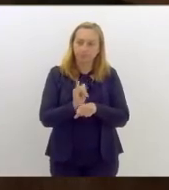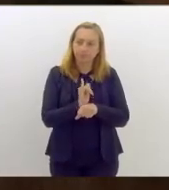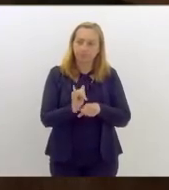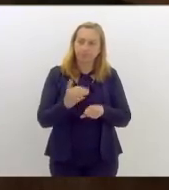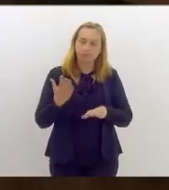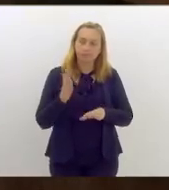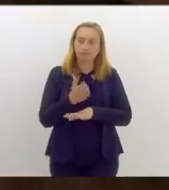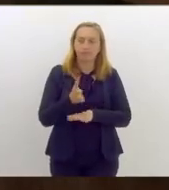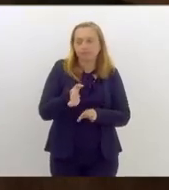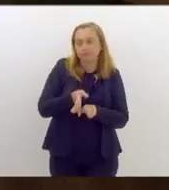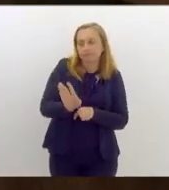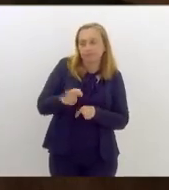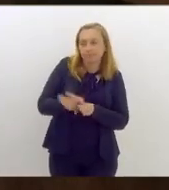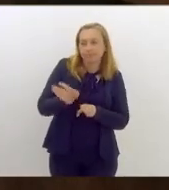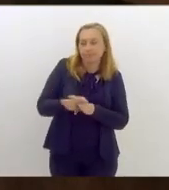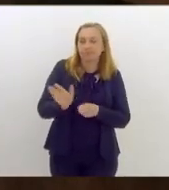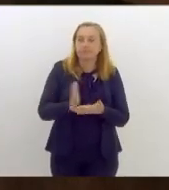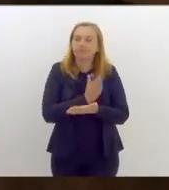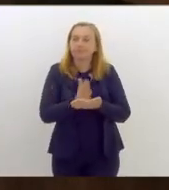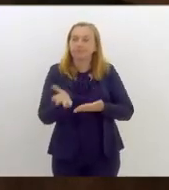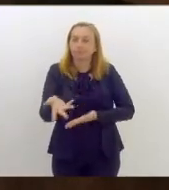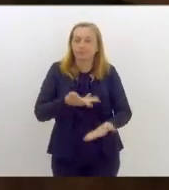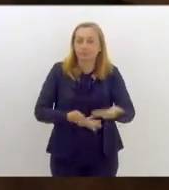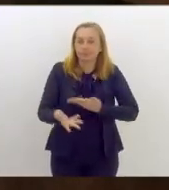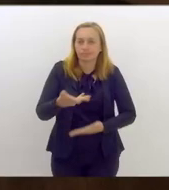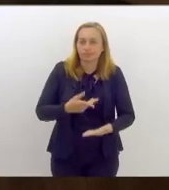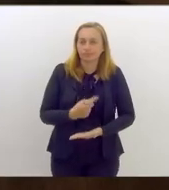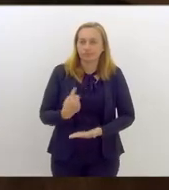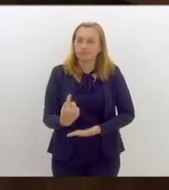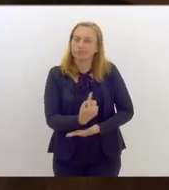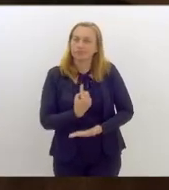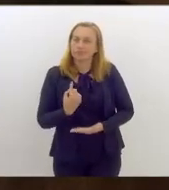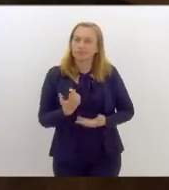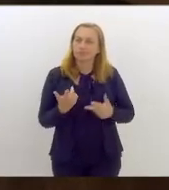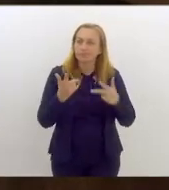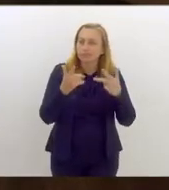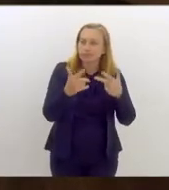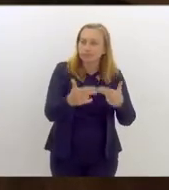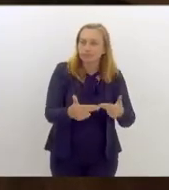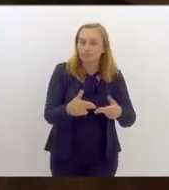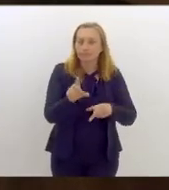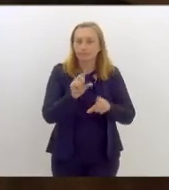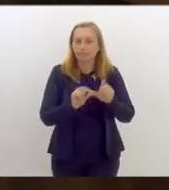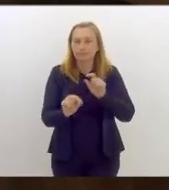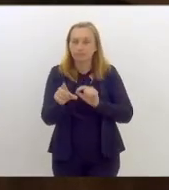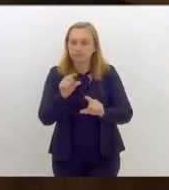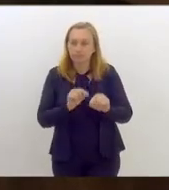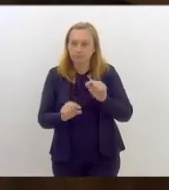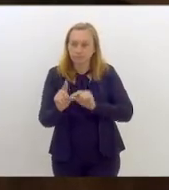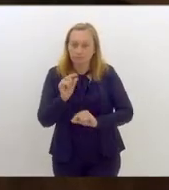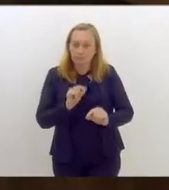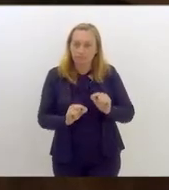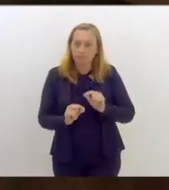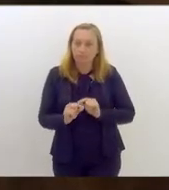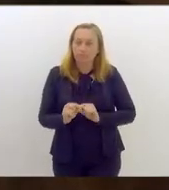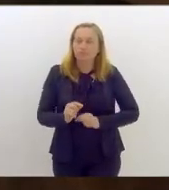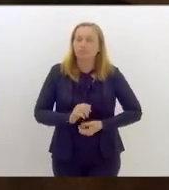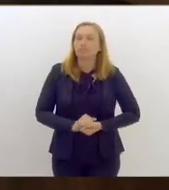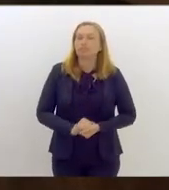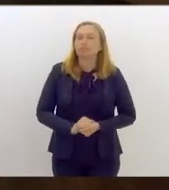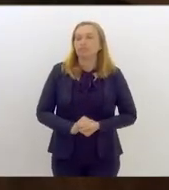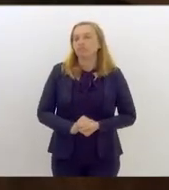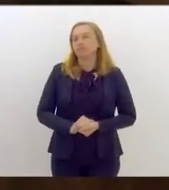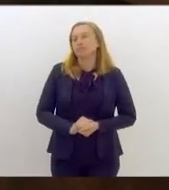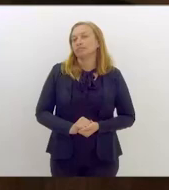auxilia, muitas das vezes compartilha conosco as mesmas decisões que são tomadas, né,